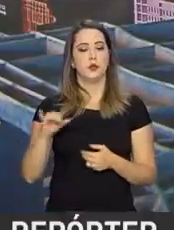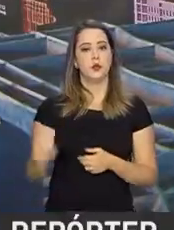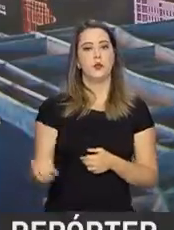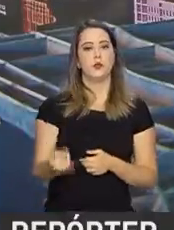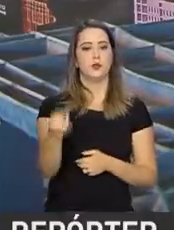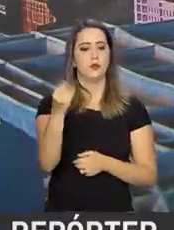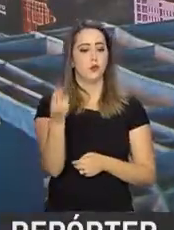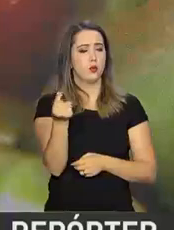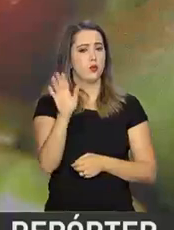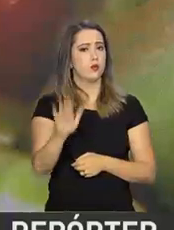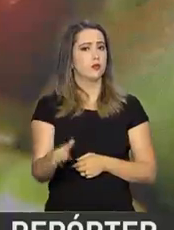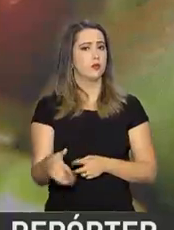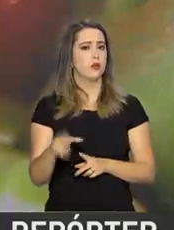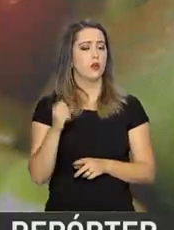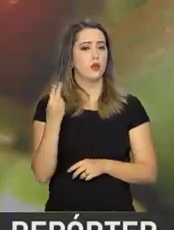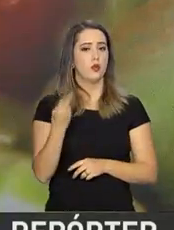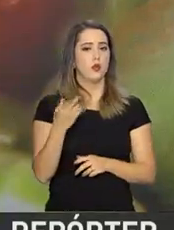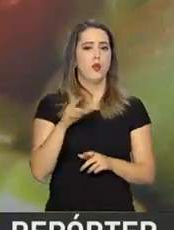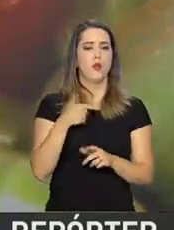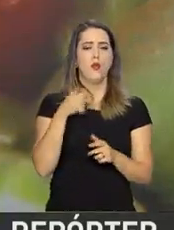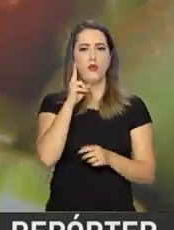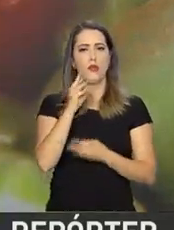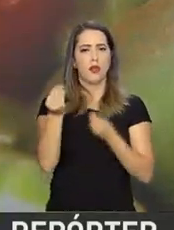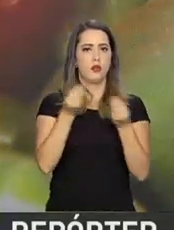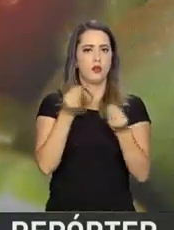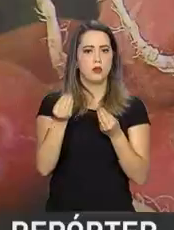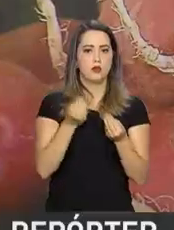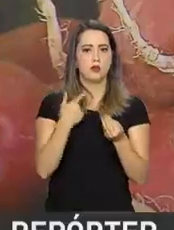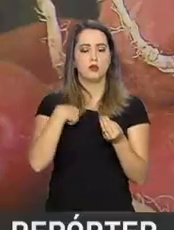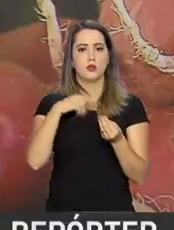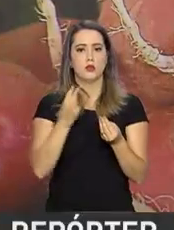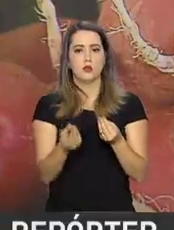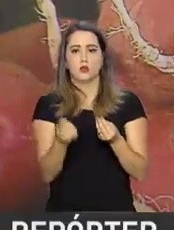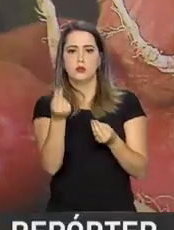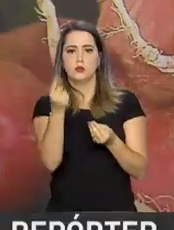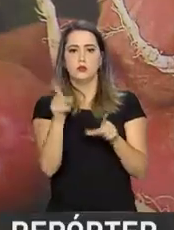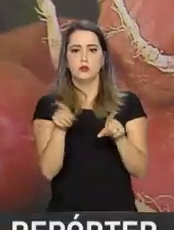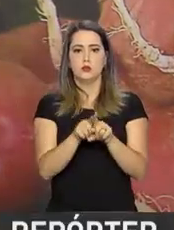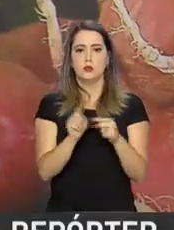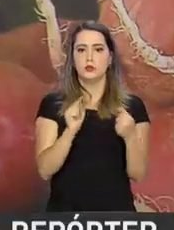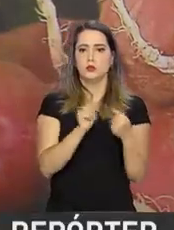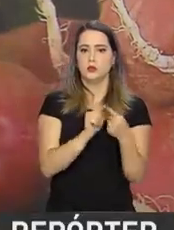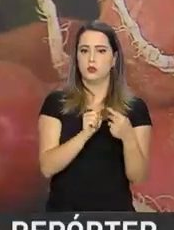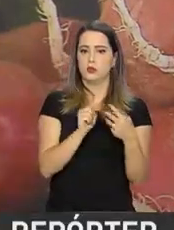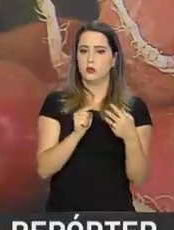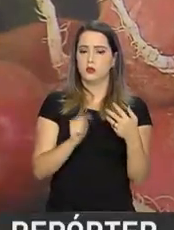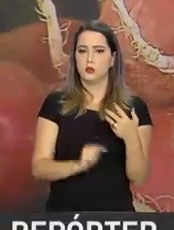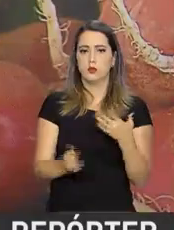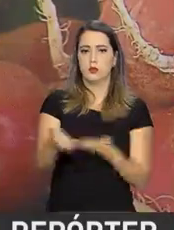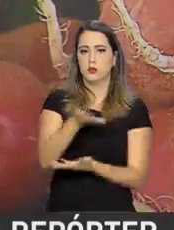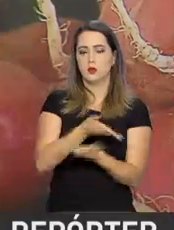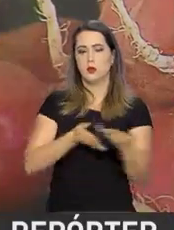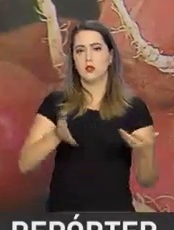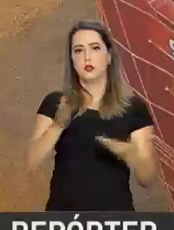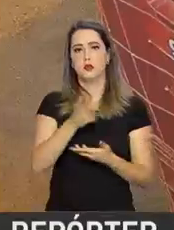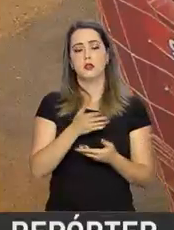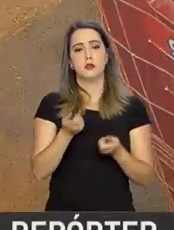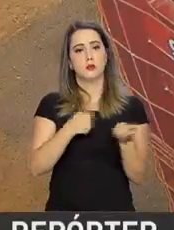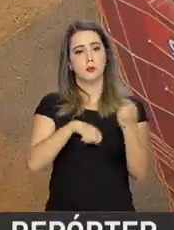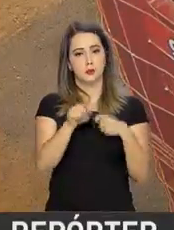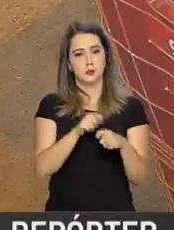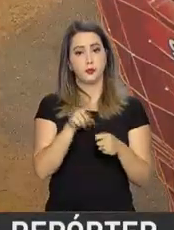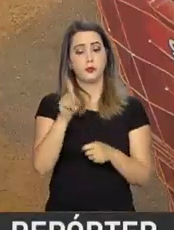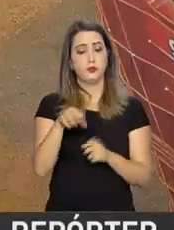preços mais baixos ou modular a tabela de valores praticada de acordo com a movimentação do mercado.